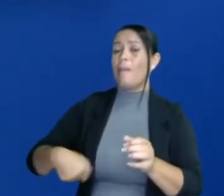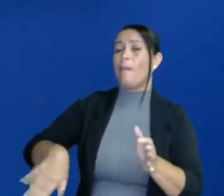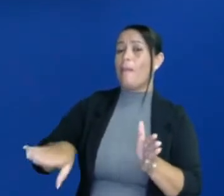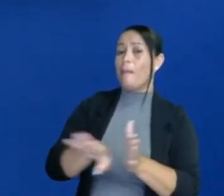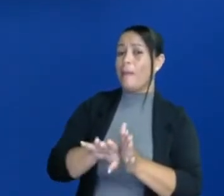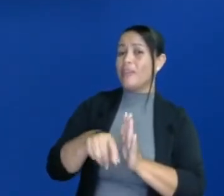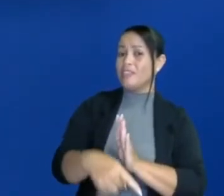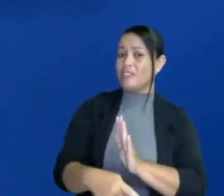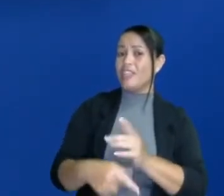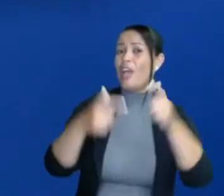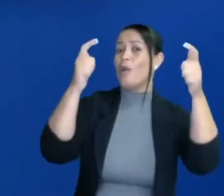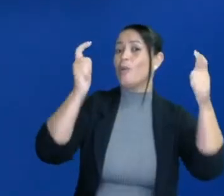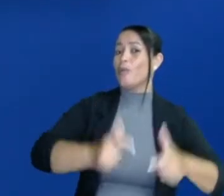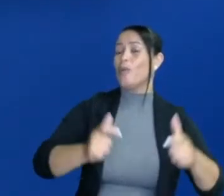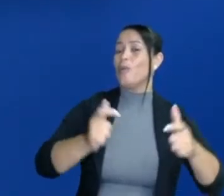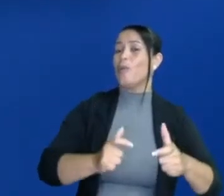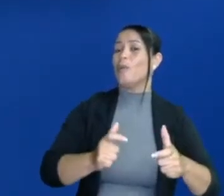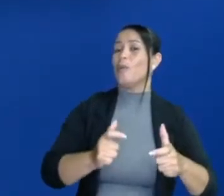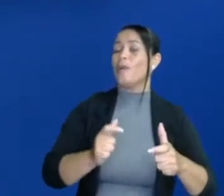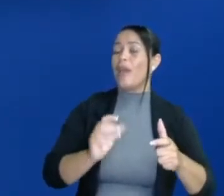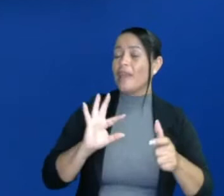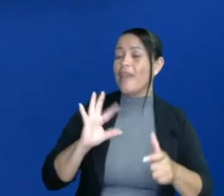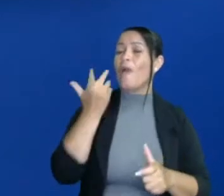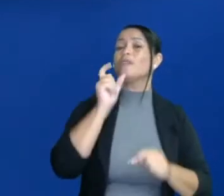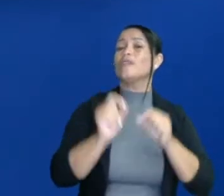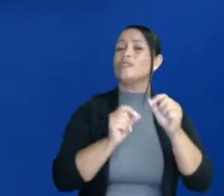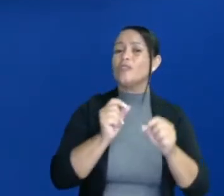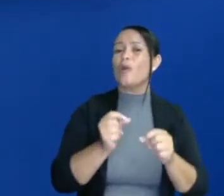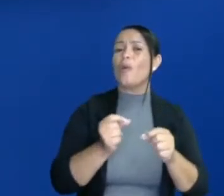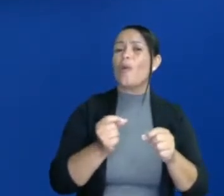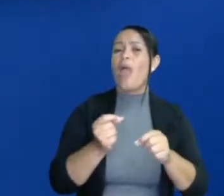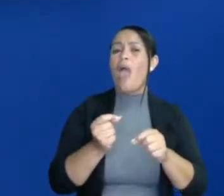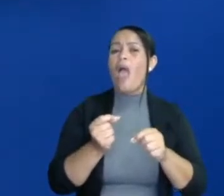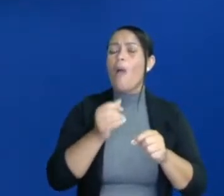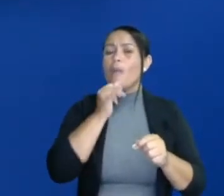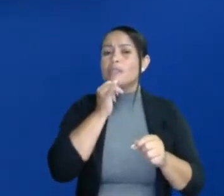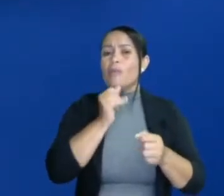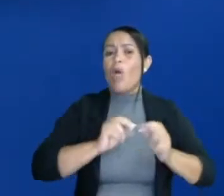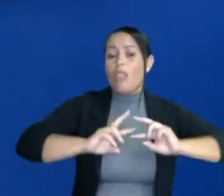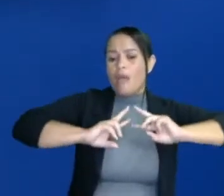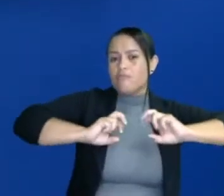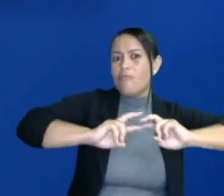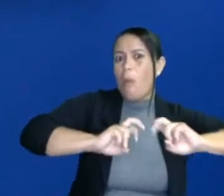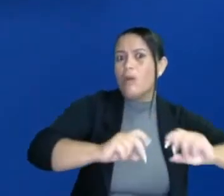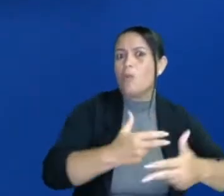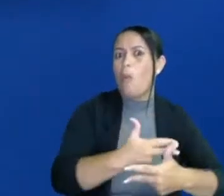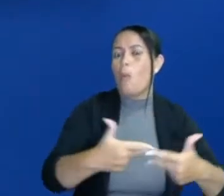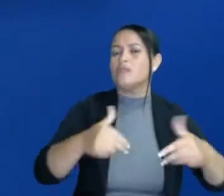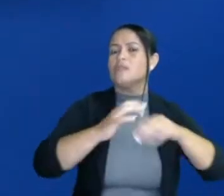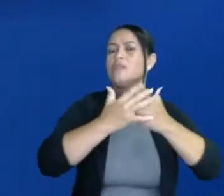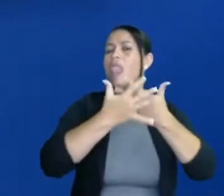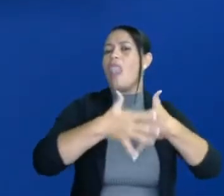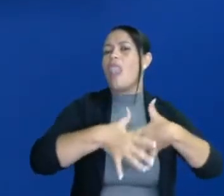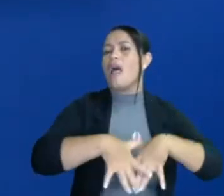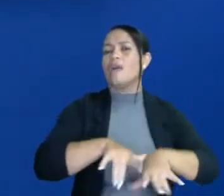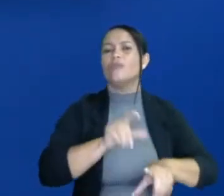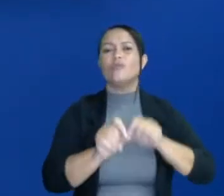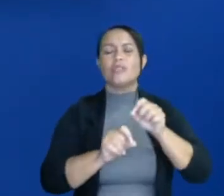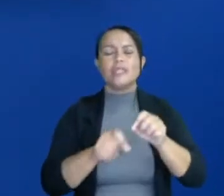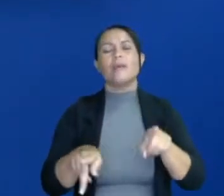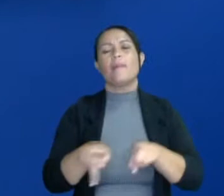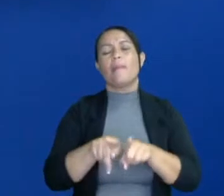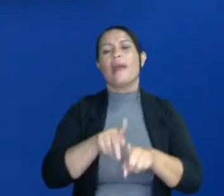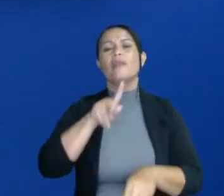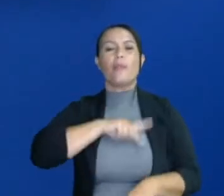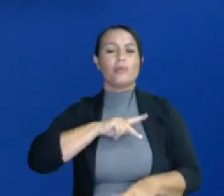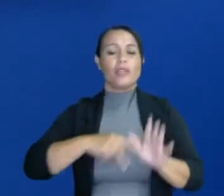maior precisão aos locais onde iriam acontecer exploração de recursos naturais, especiarias, como é o caso da colonização portuguesa